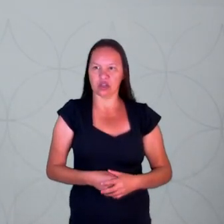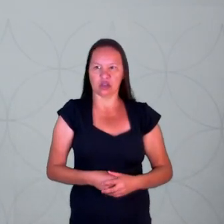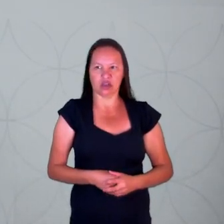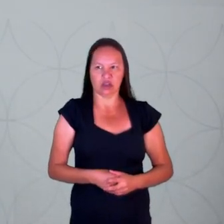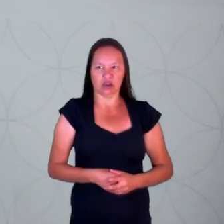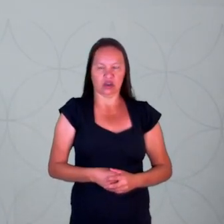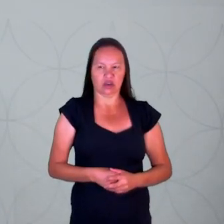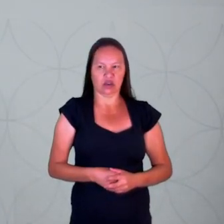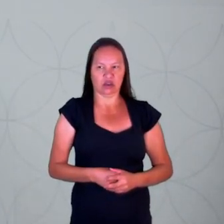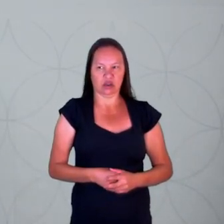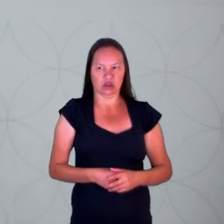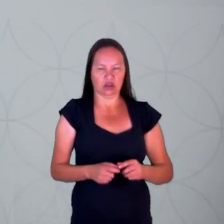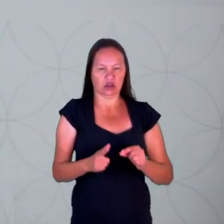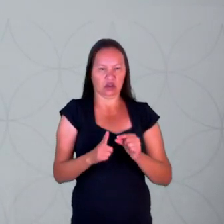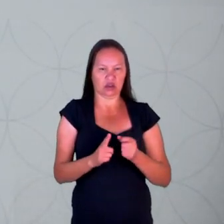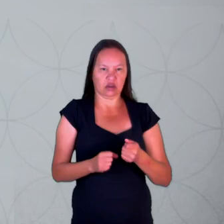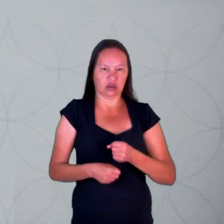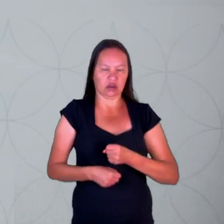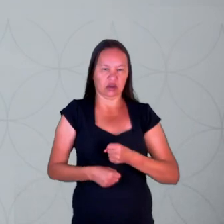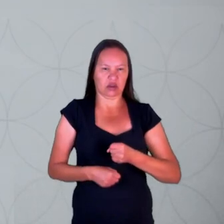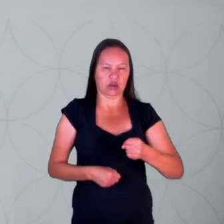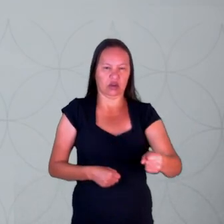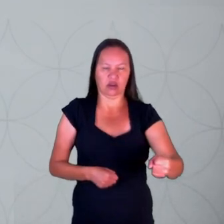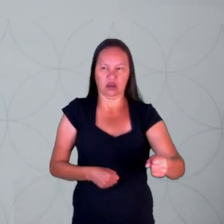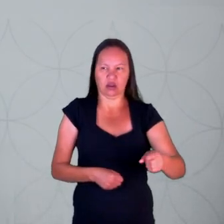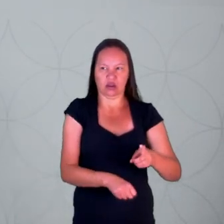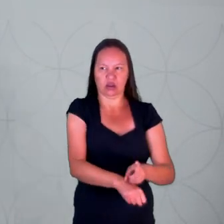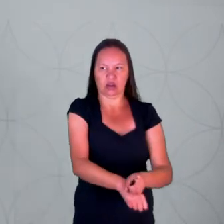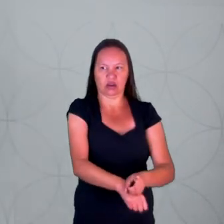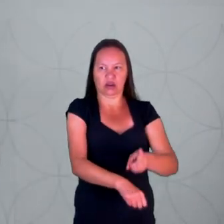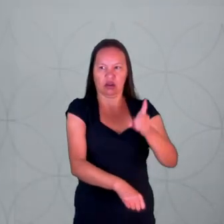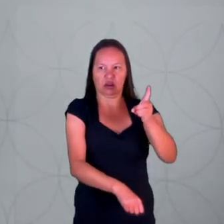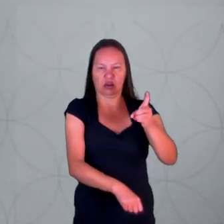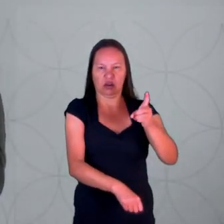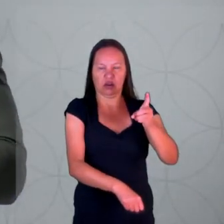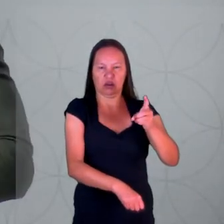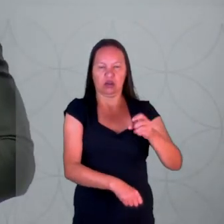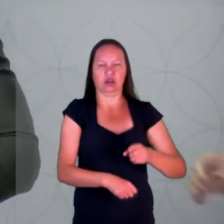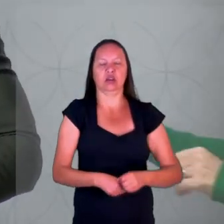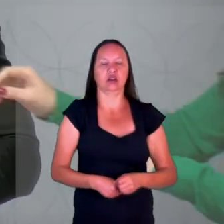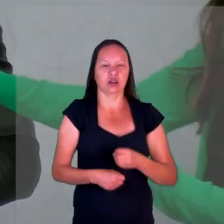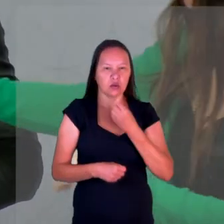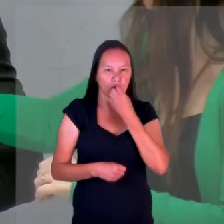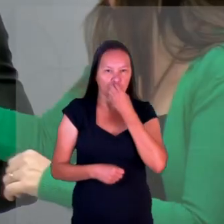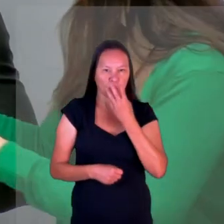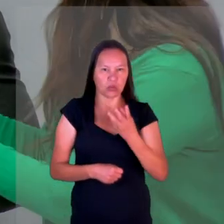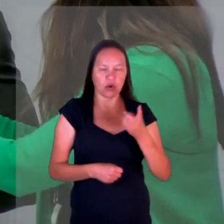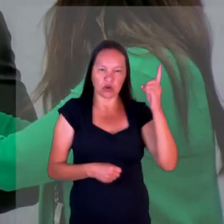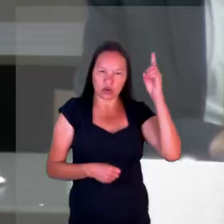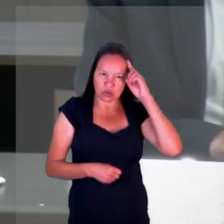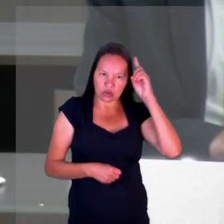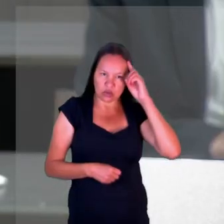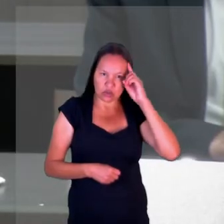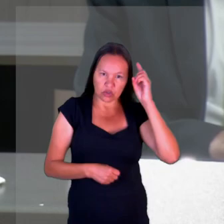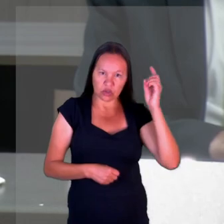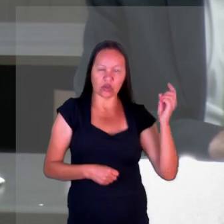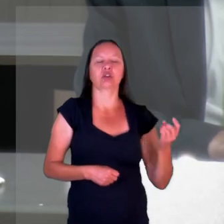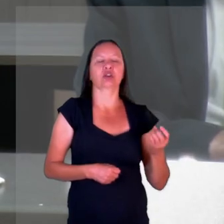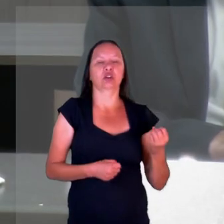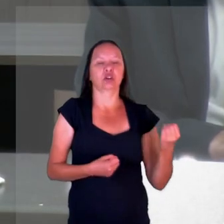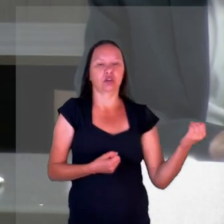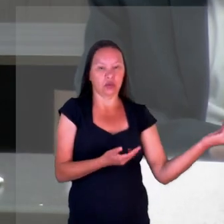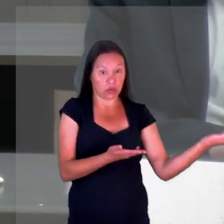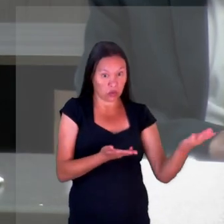evento tem a palavra a doutora Andreia Teixeira de Souza Bom dia sejam todas e todos muito